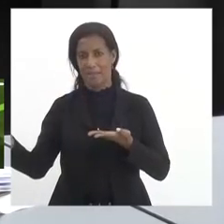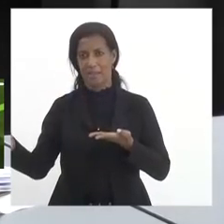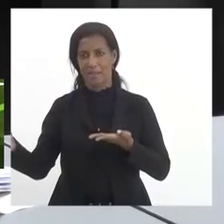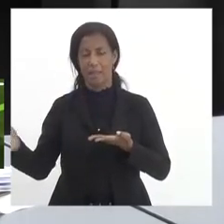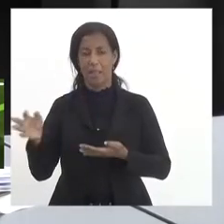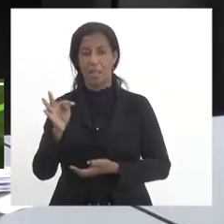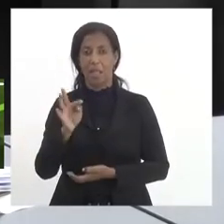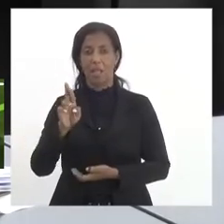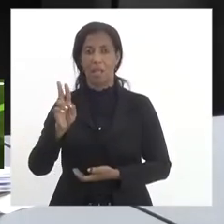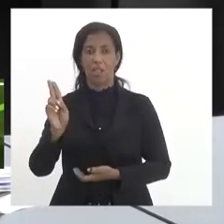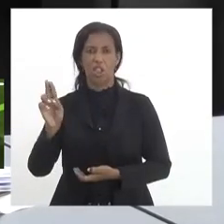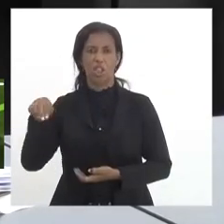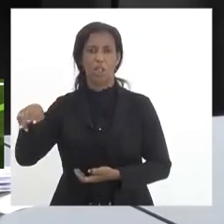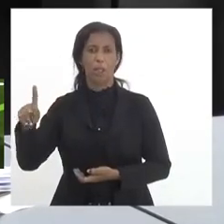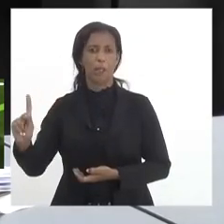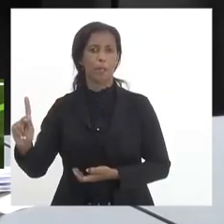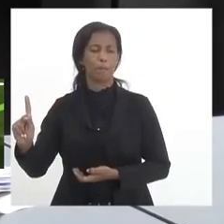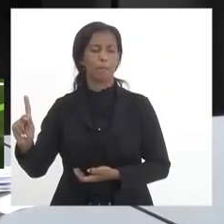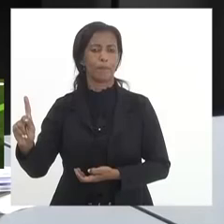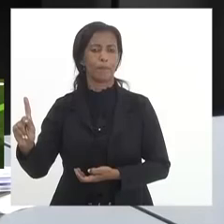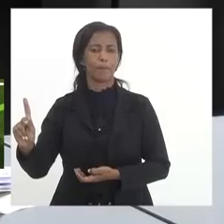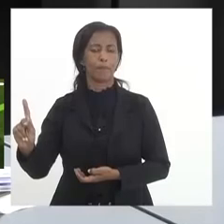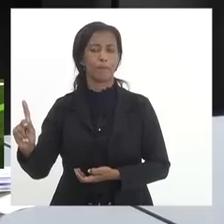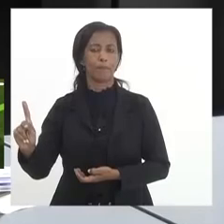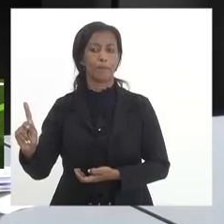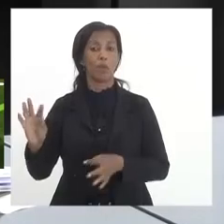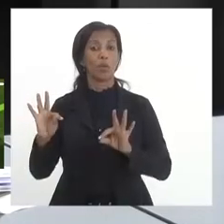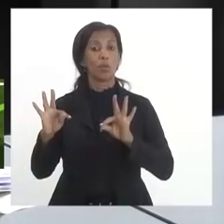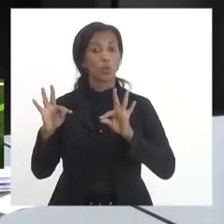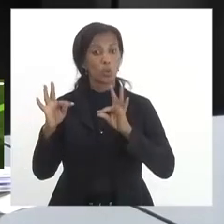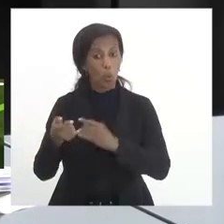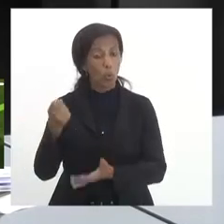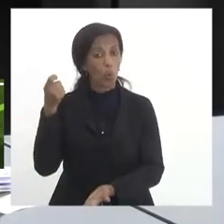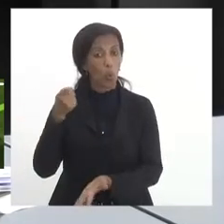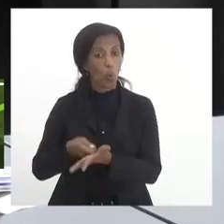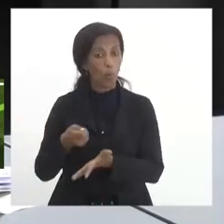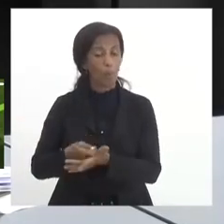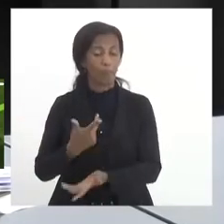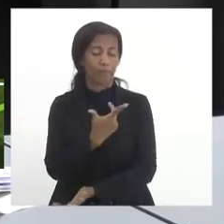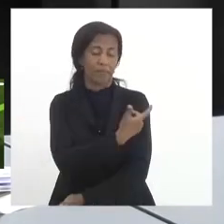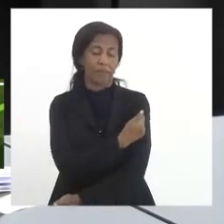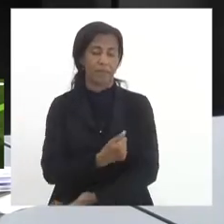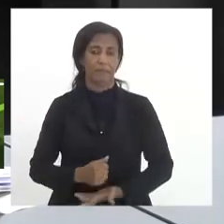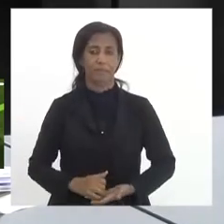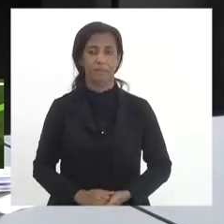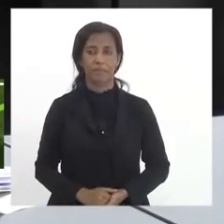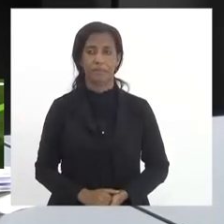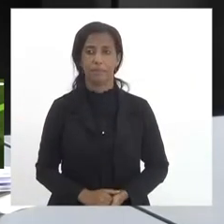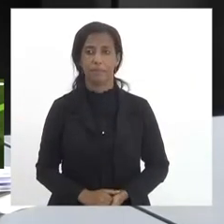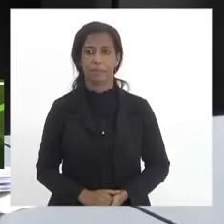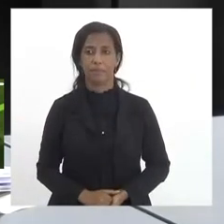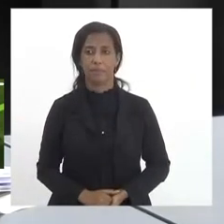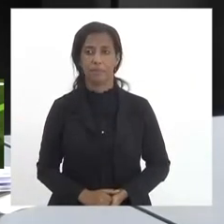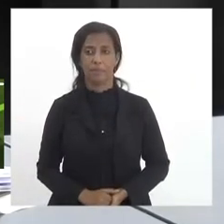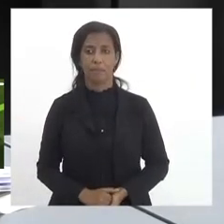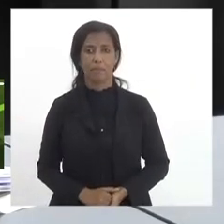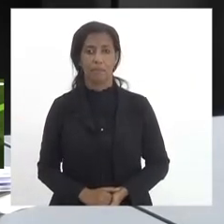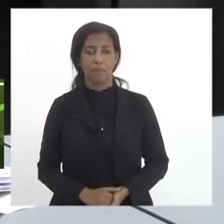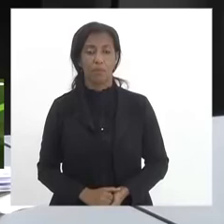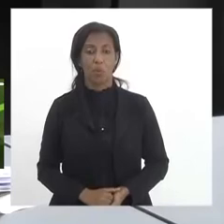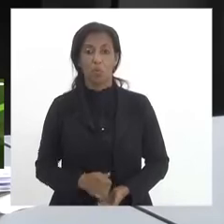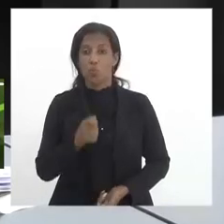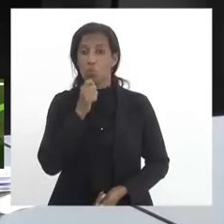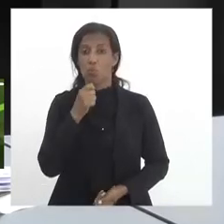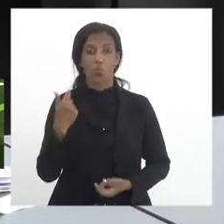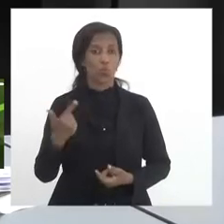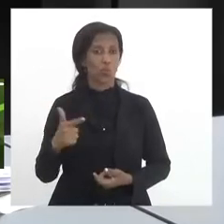Trump. E não vai ter conversa. Todos vão se vacinar. Porque eu não tem saída. Eu